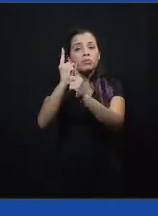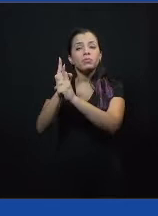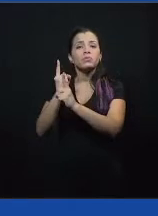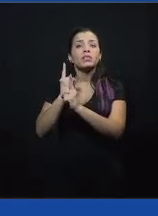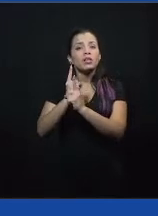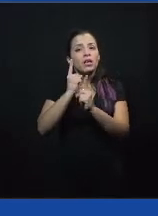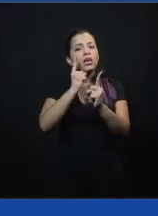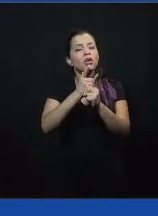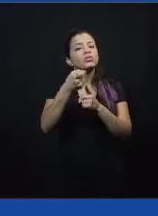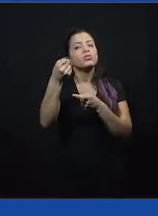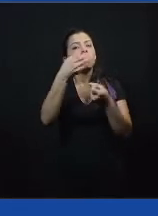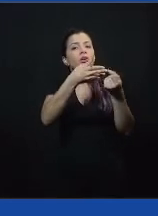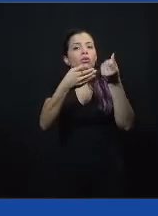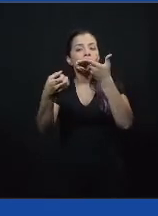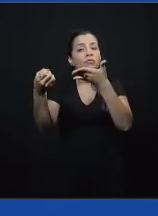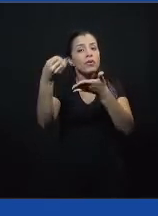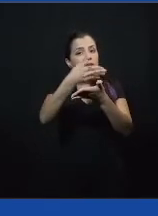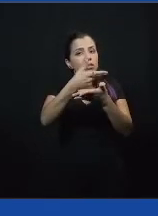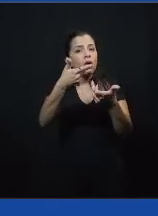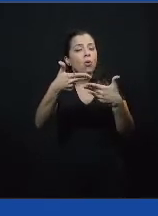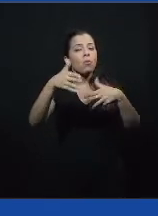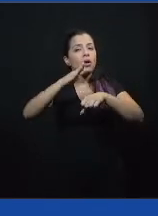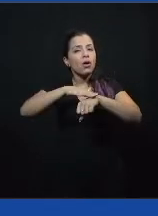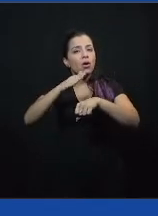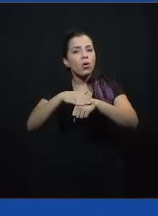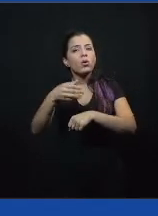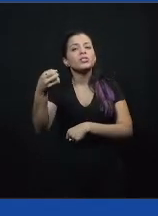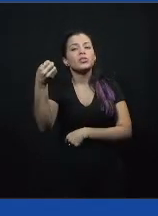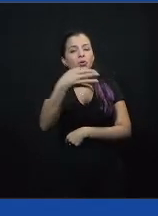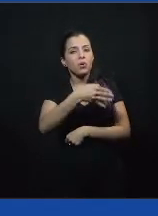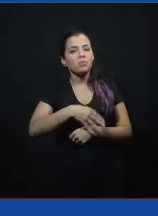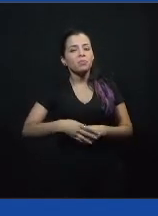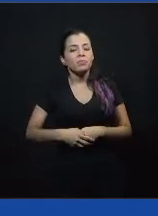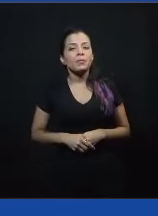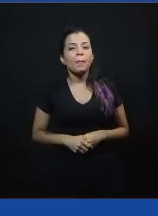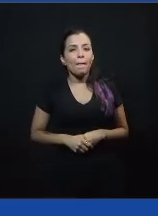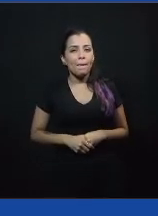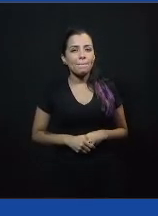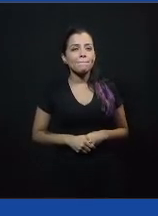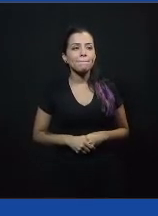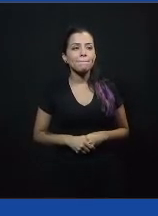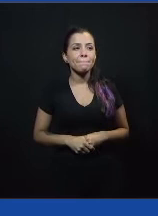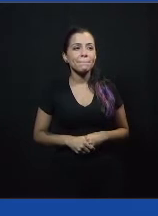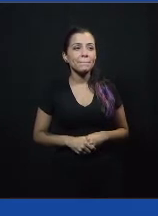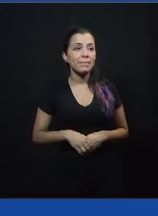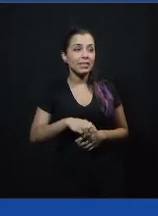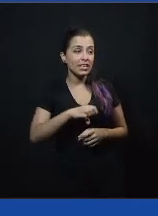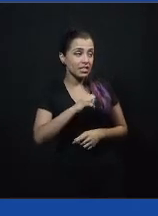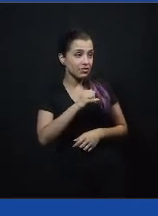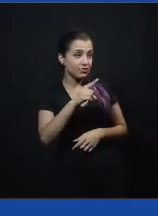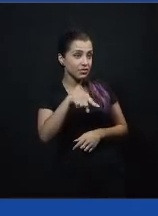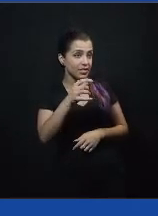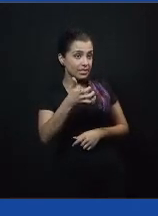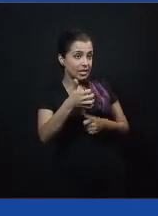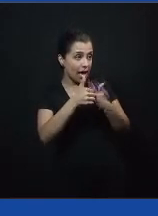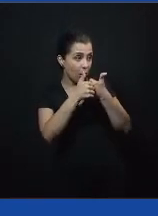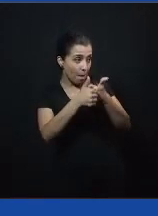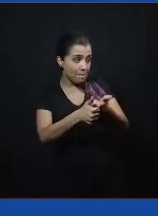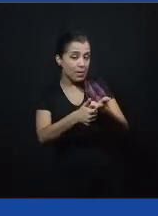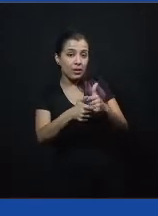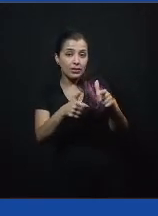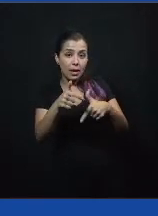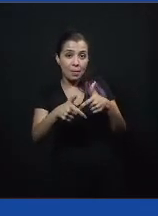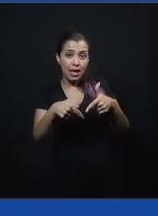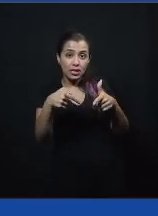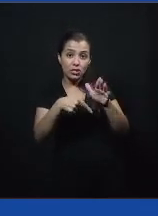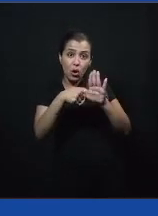coisa nova aí ó e faziam e para quem para quem quiser acompanhar o trabalho né esse é um projeto que